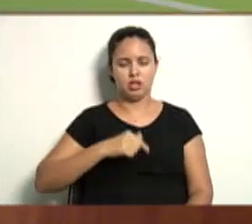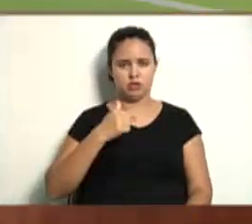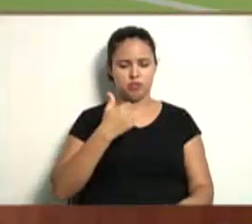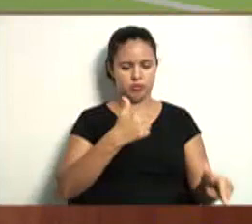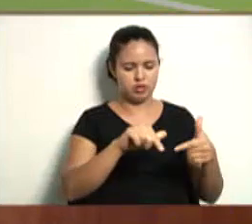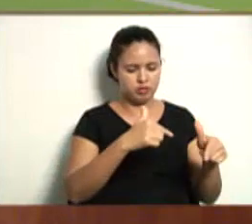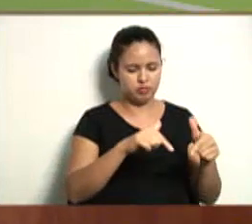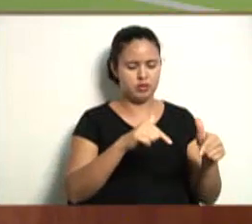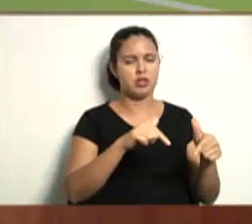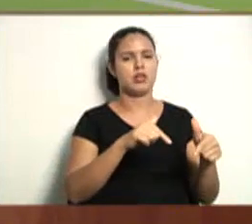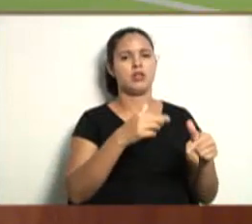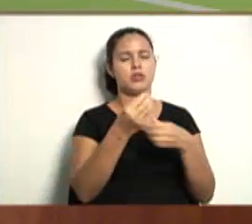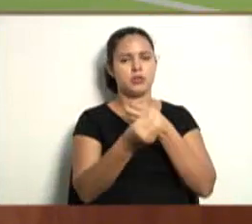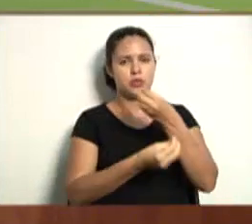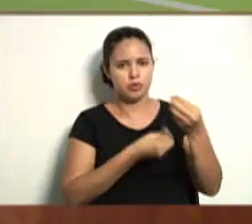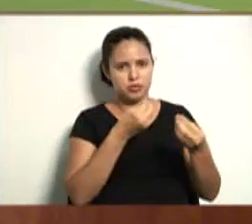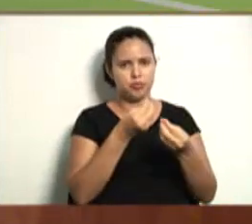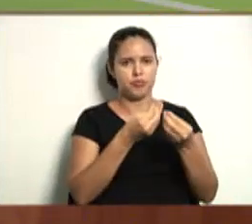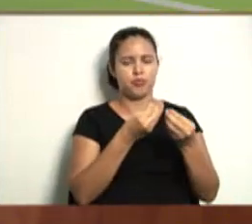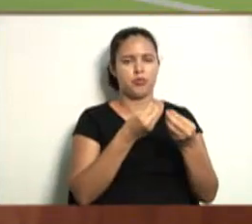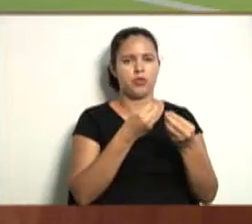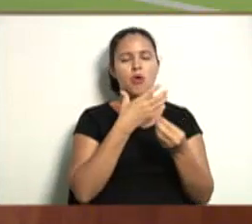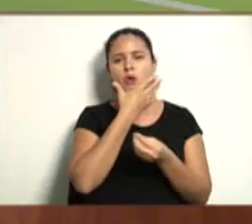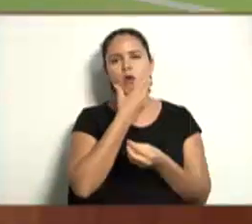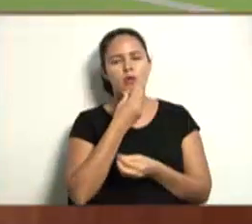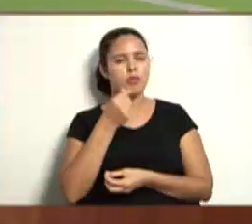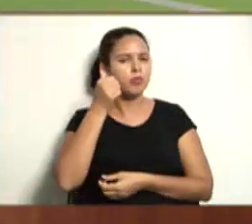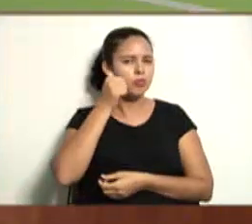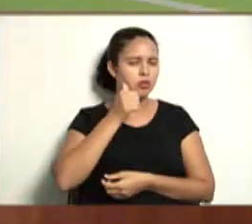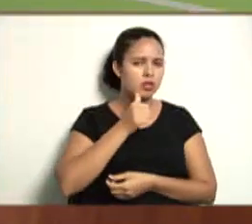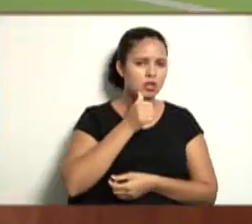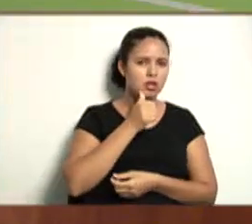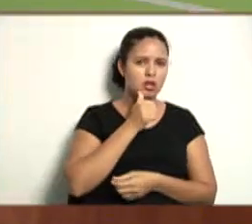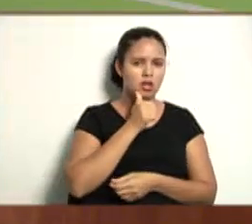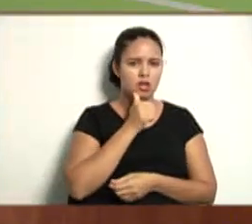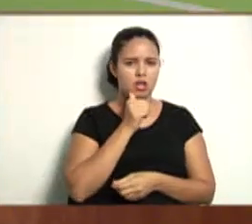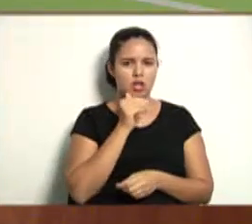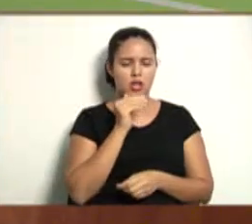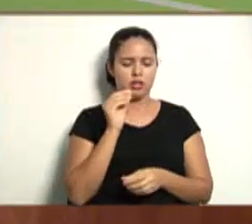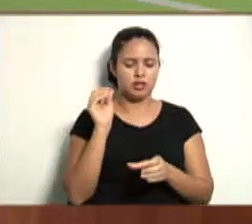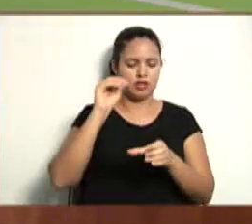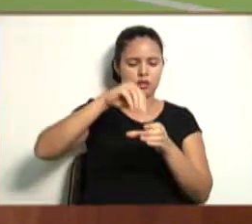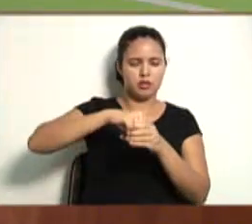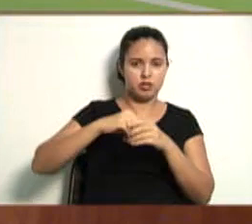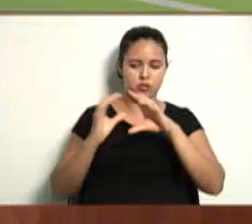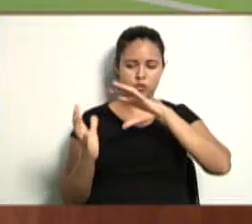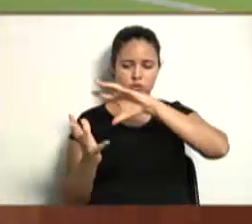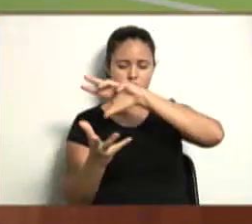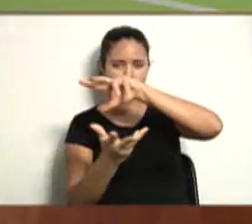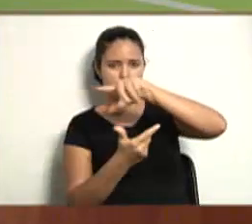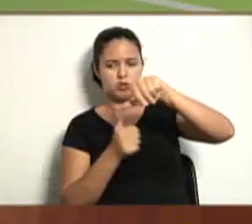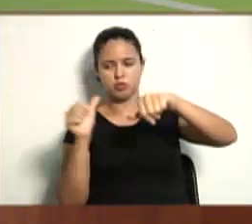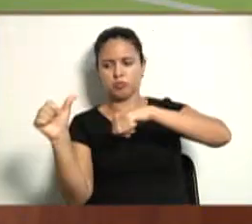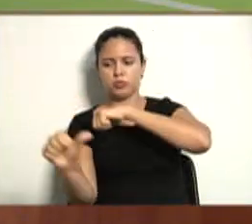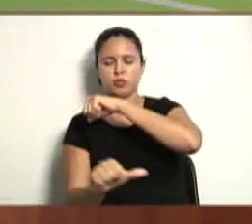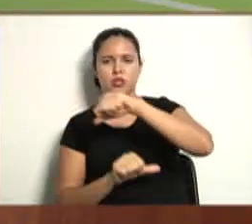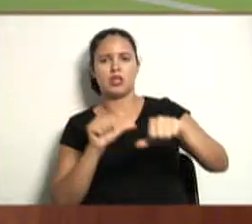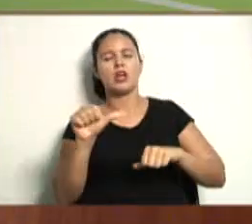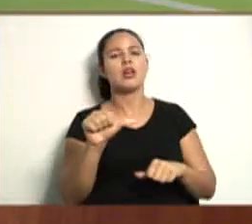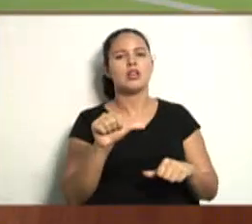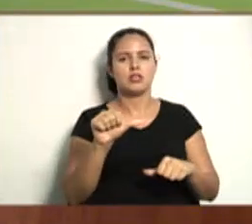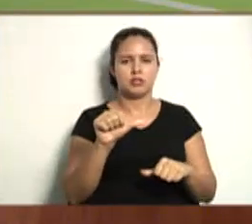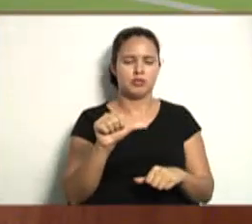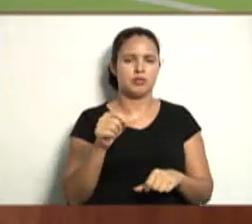forma do homem intervir no mundo, buscar tudo o que necessita e construir-se a